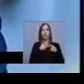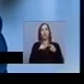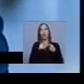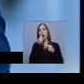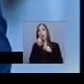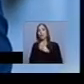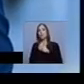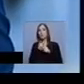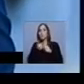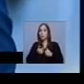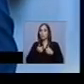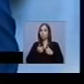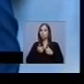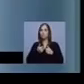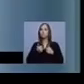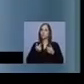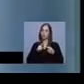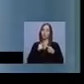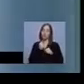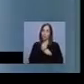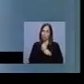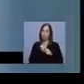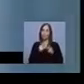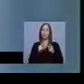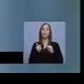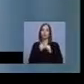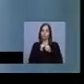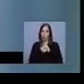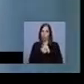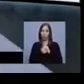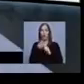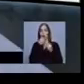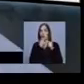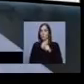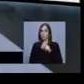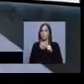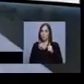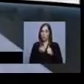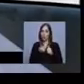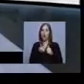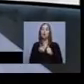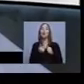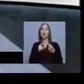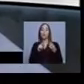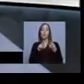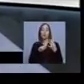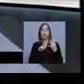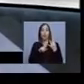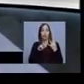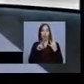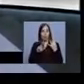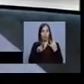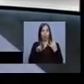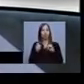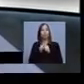quadros trabalho desporto fundamental e sua alimentação o desporto é o quarto é que é nós sabemos